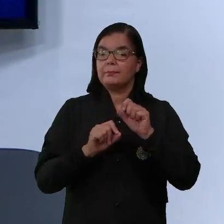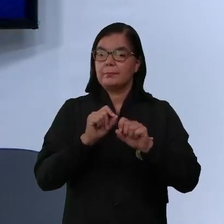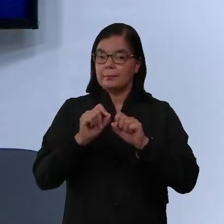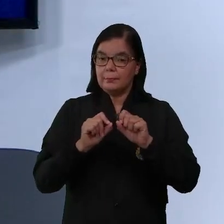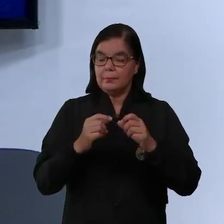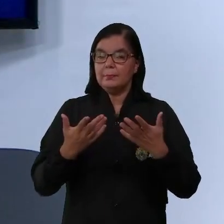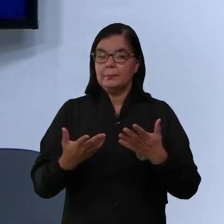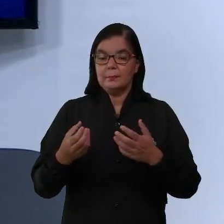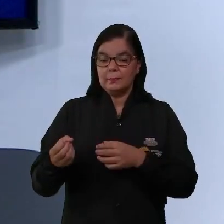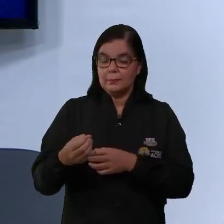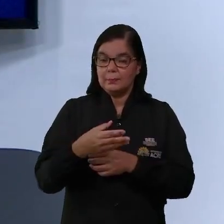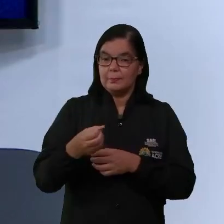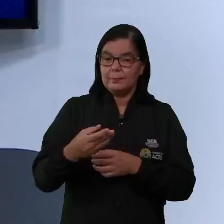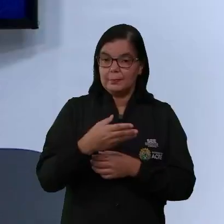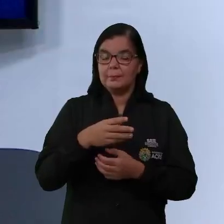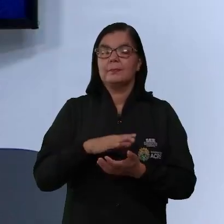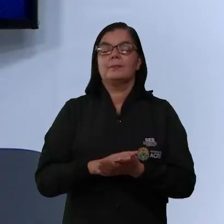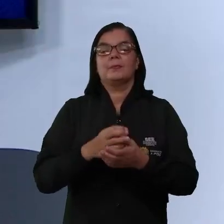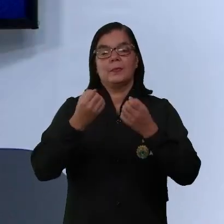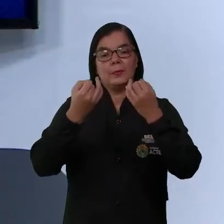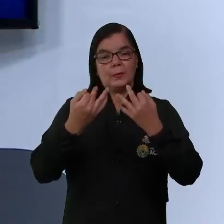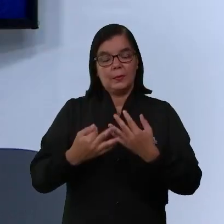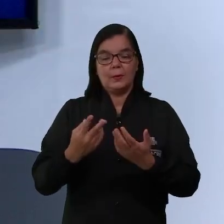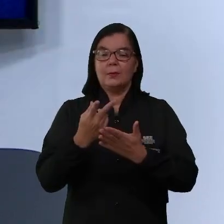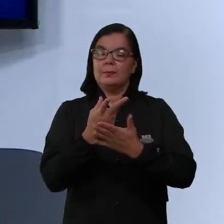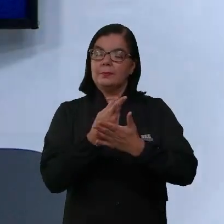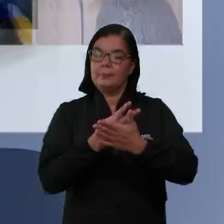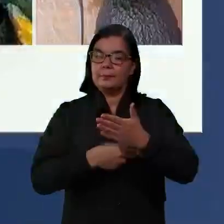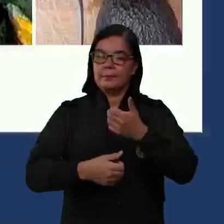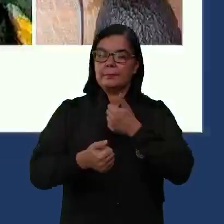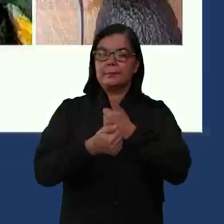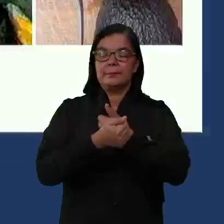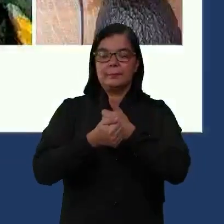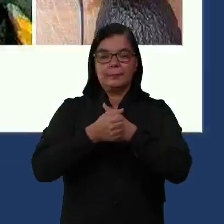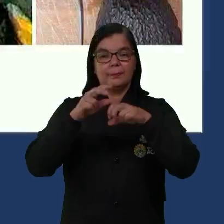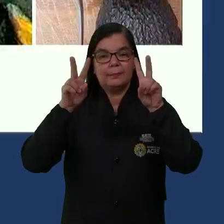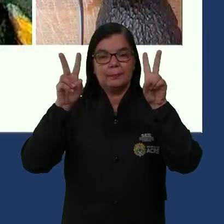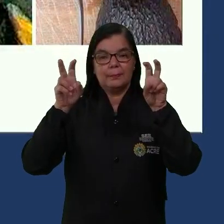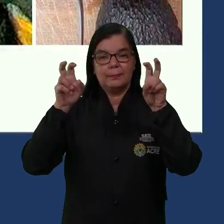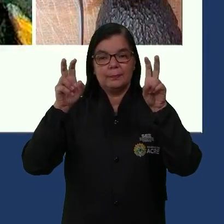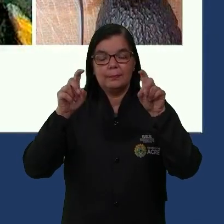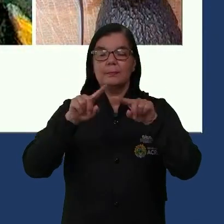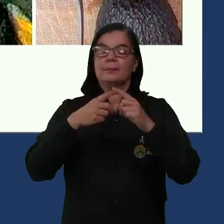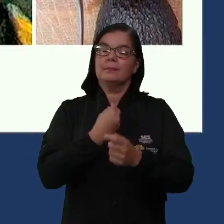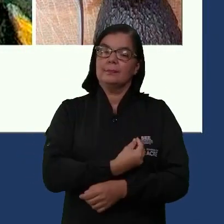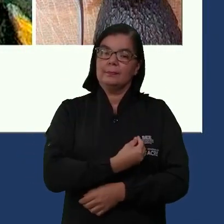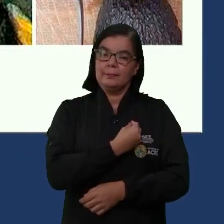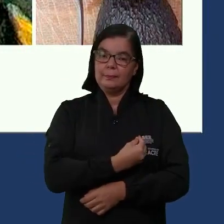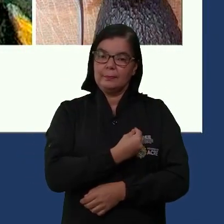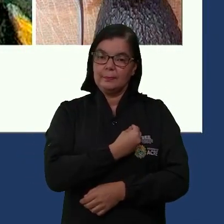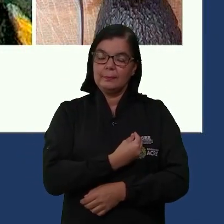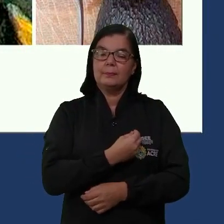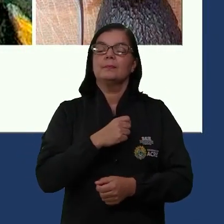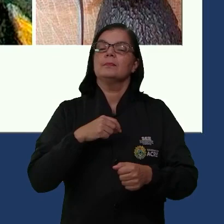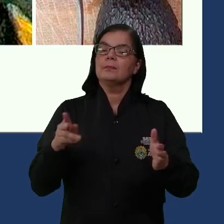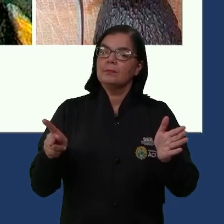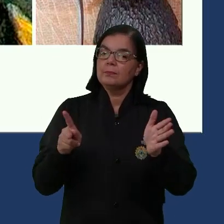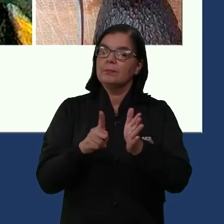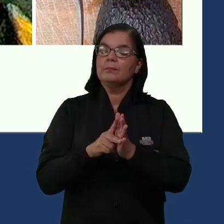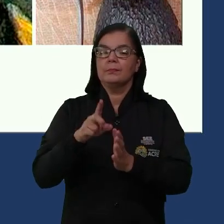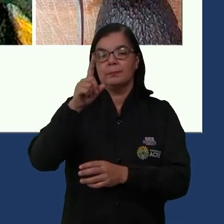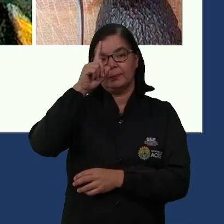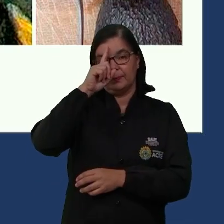que atualize o discurso da obra e aproxime temas que são existentes, né, que fazem parte